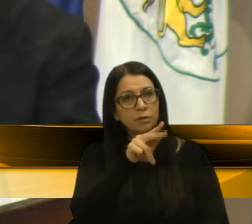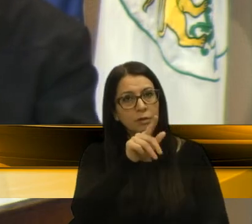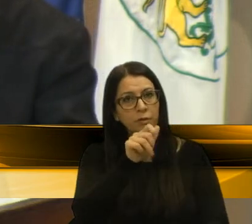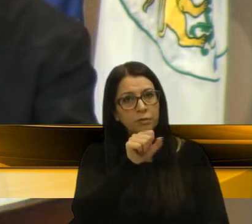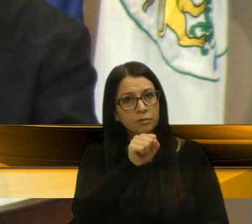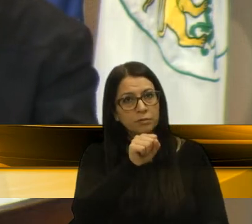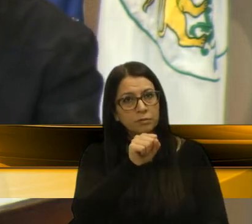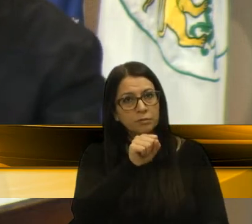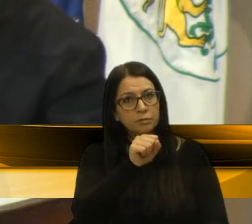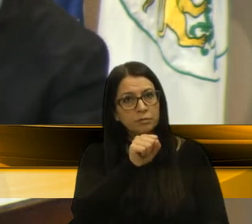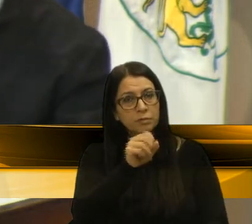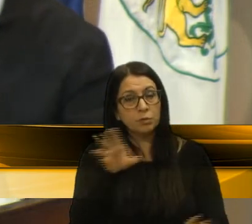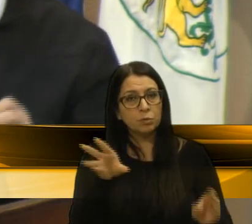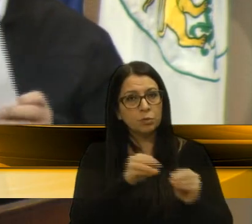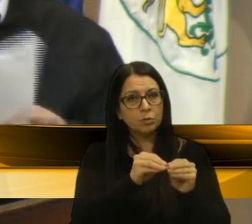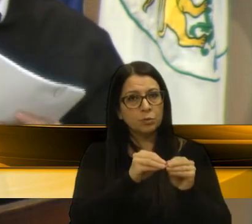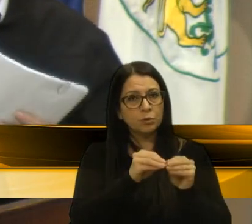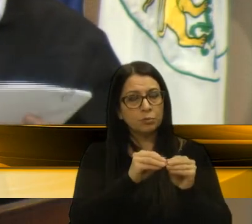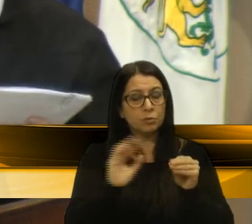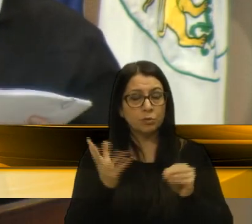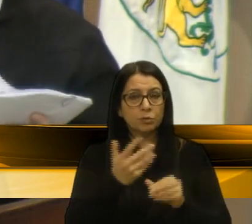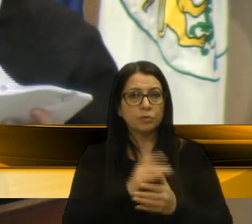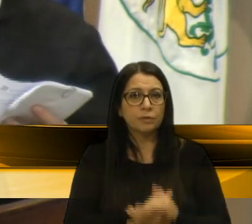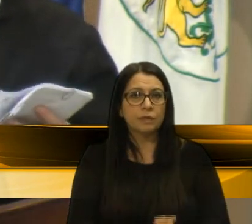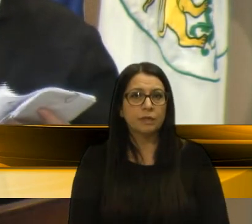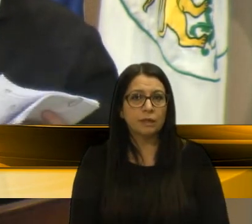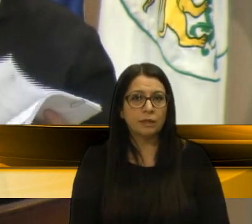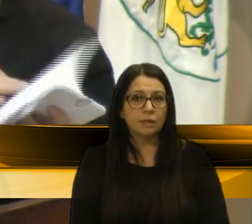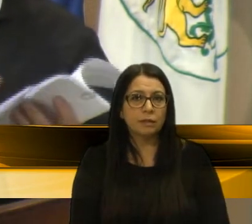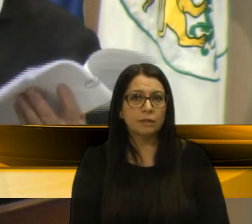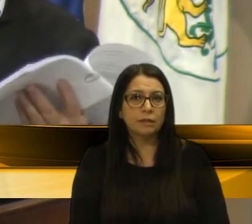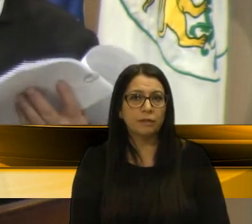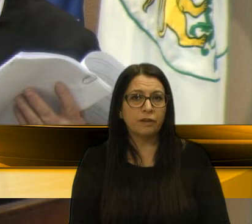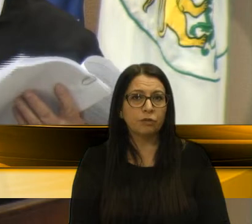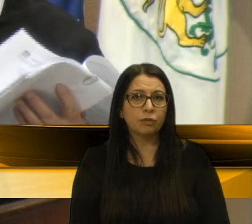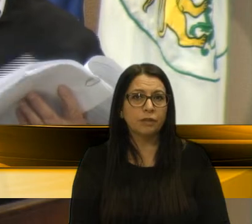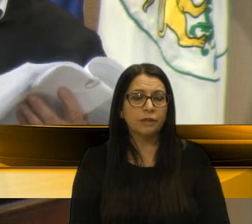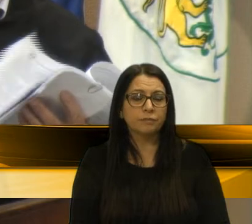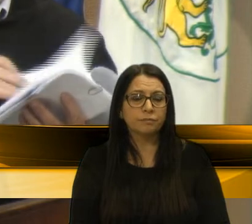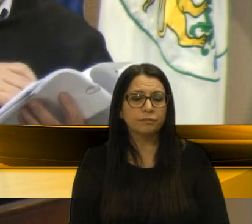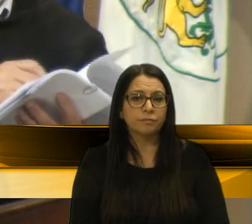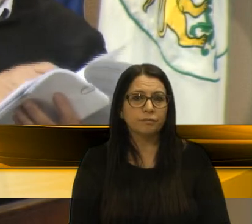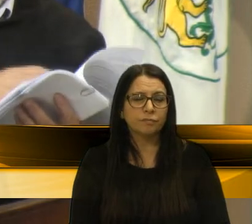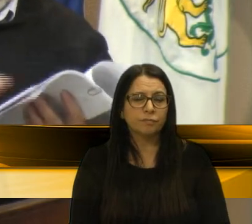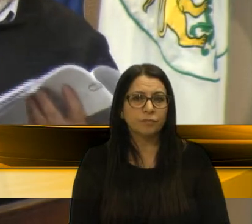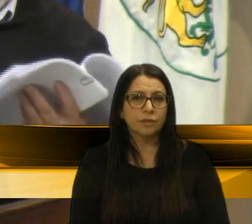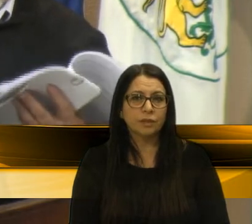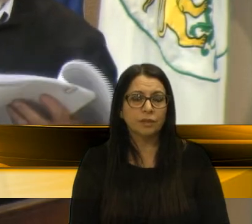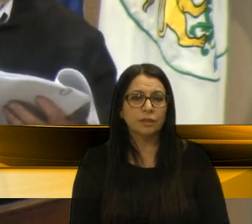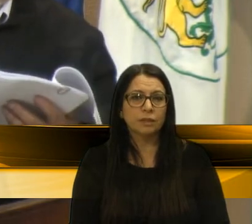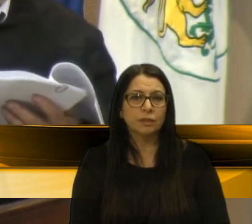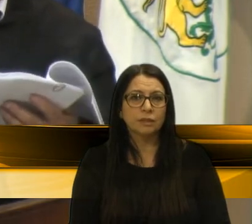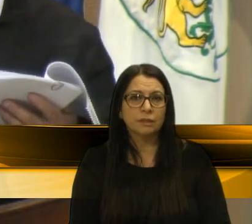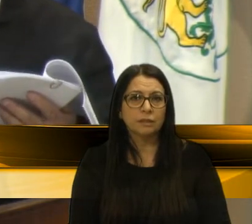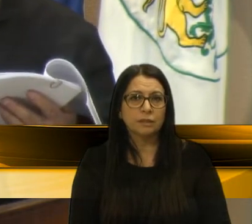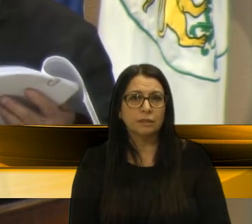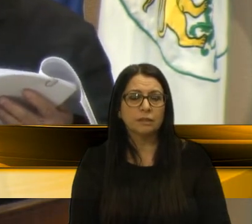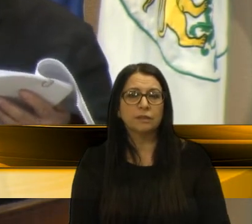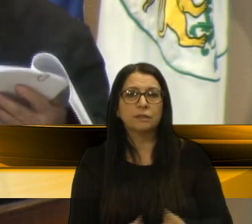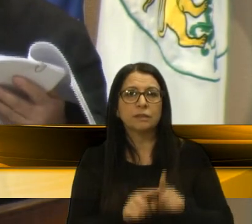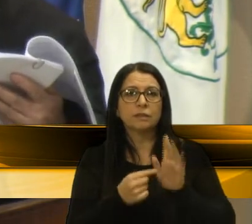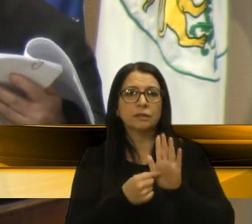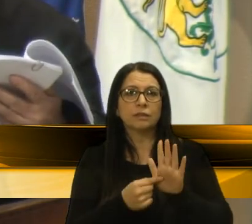Mas no resumo da ópera, é a tal que eles chamam de: diante